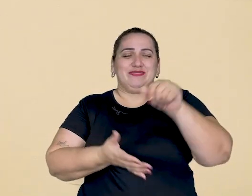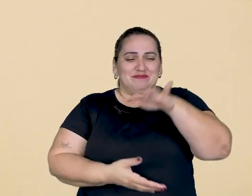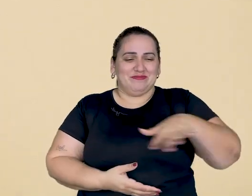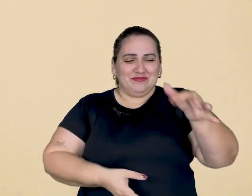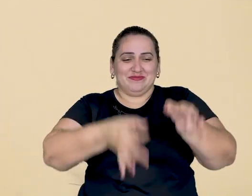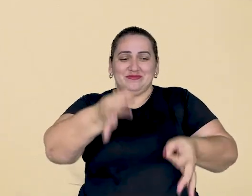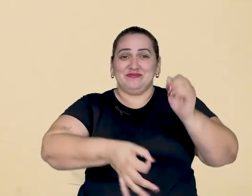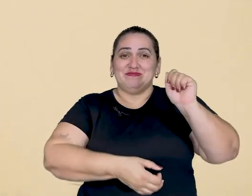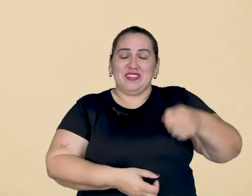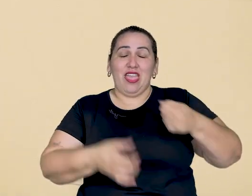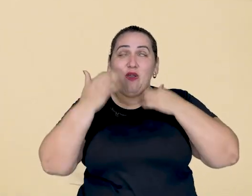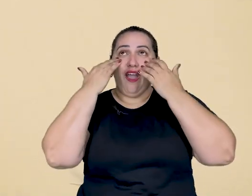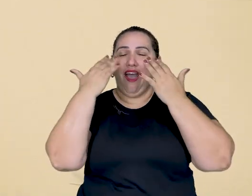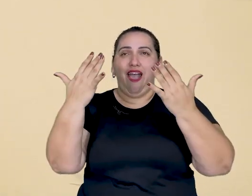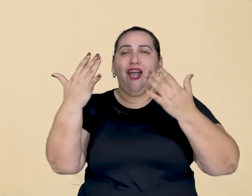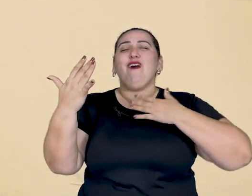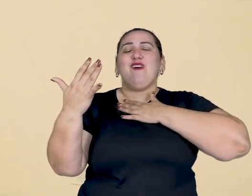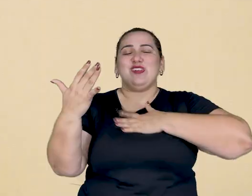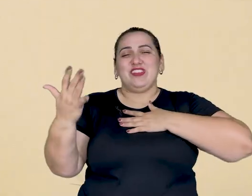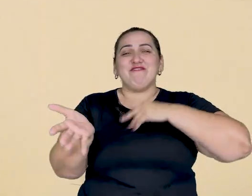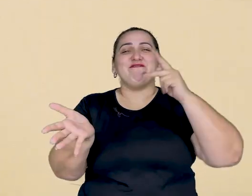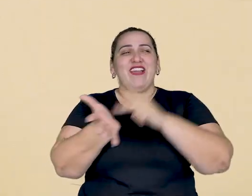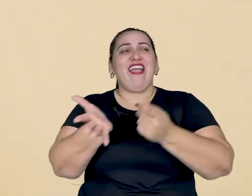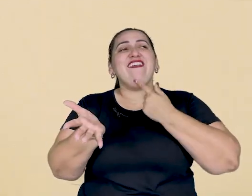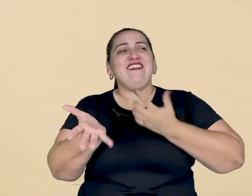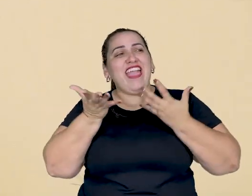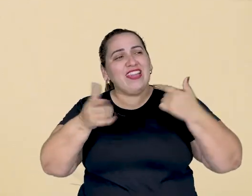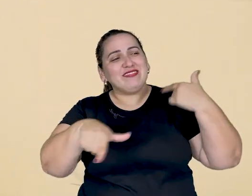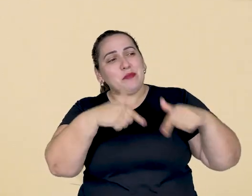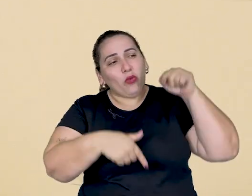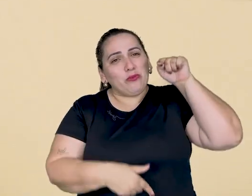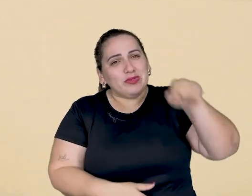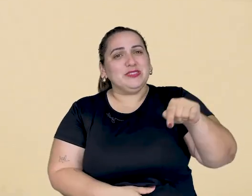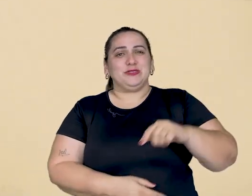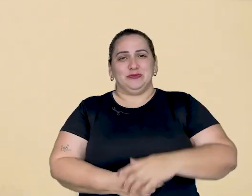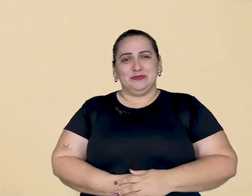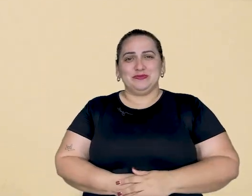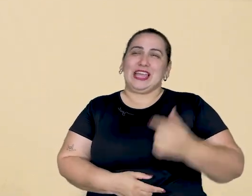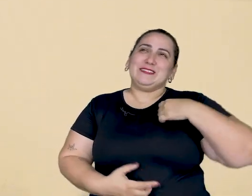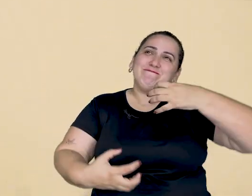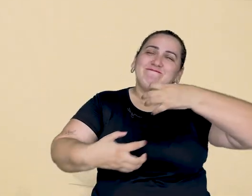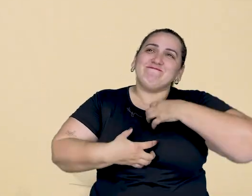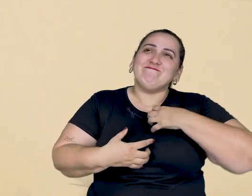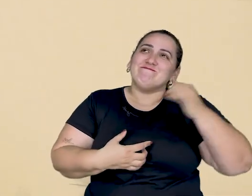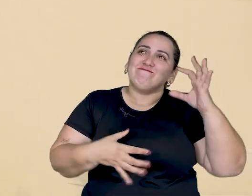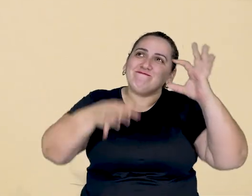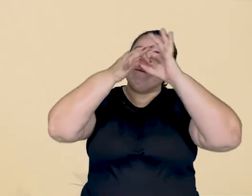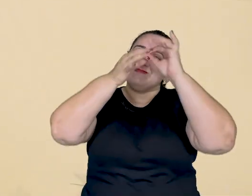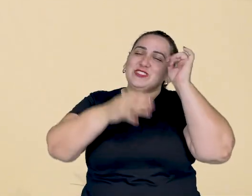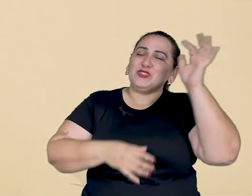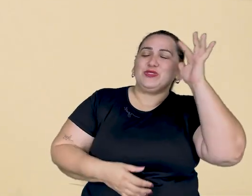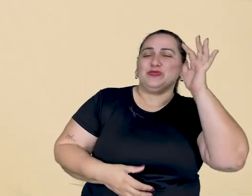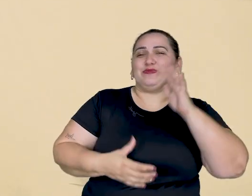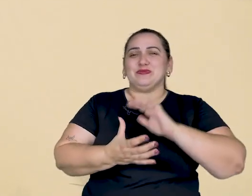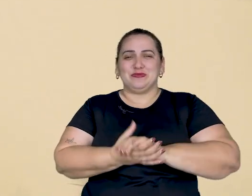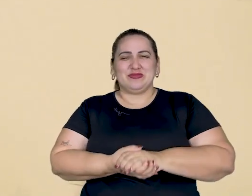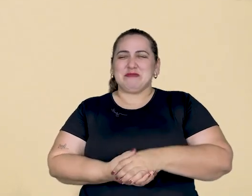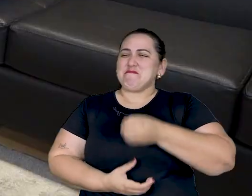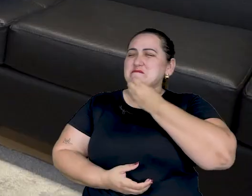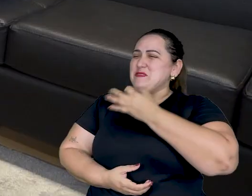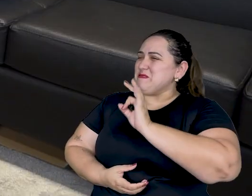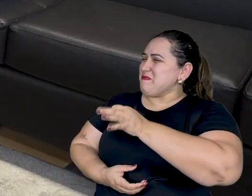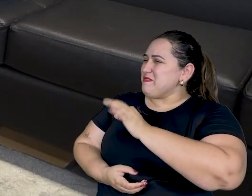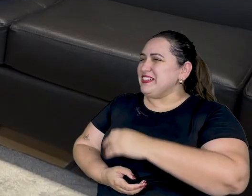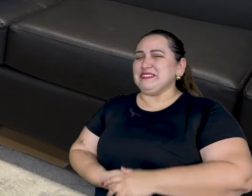na magistratura foi quando os olhos brilharam, assim, eu disse, é isso que eu quero. Aí percorri esse sonho.